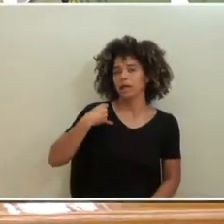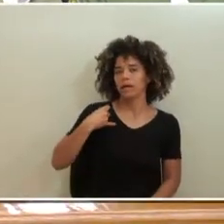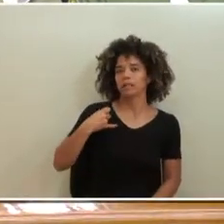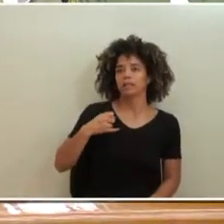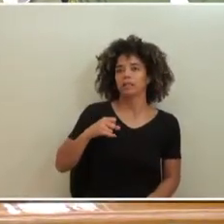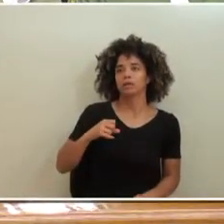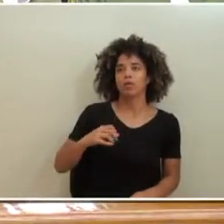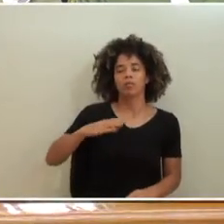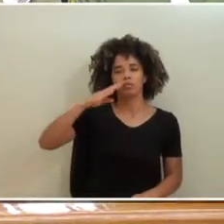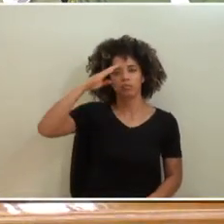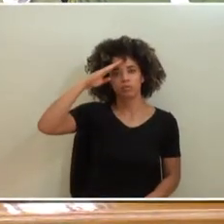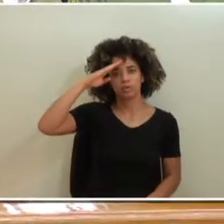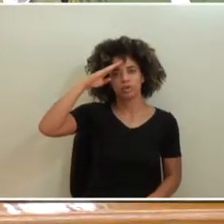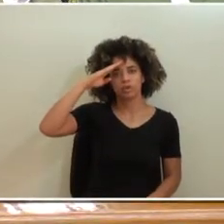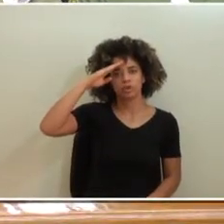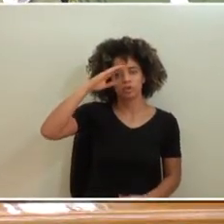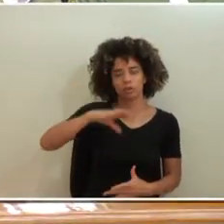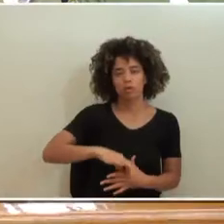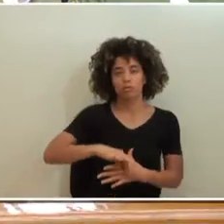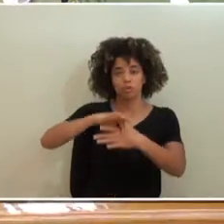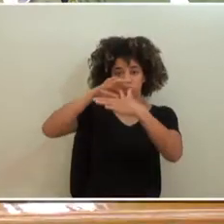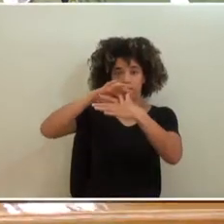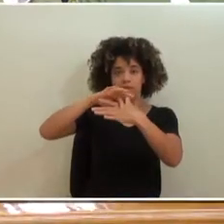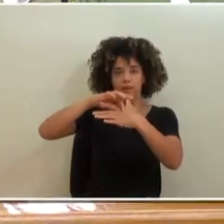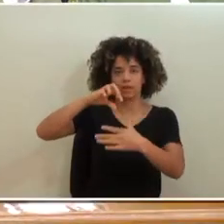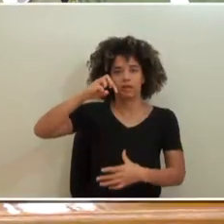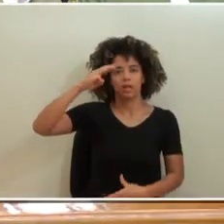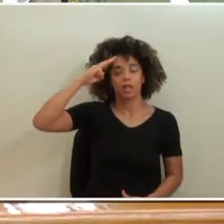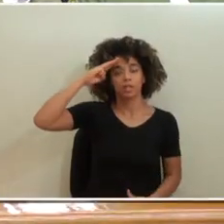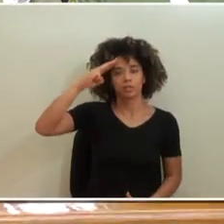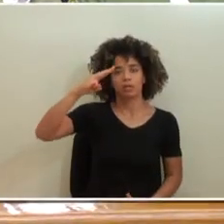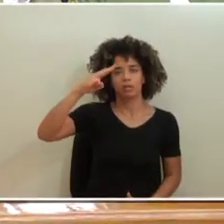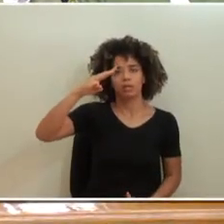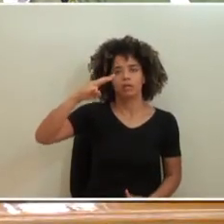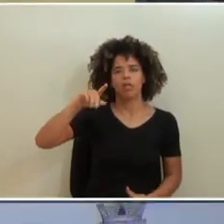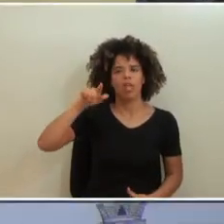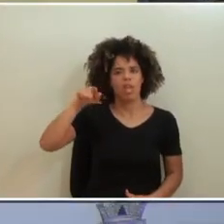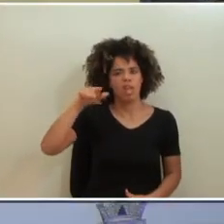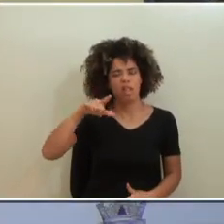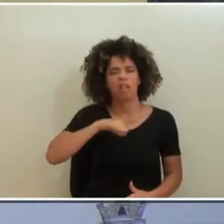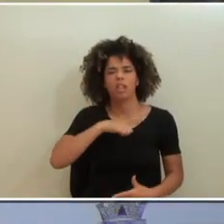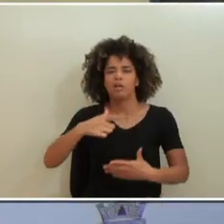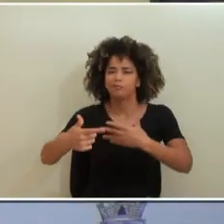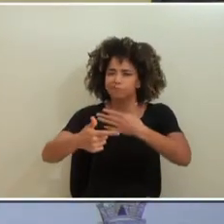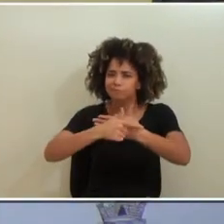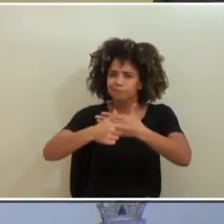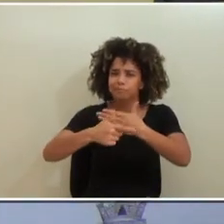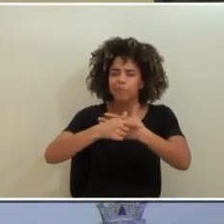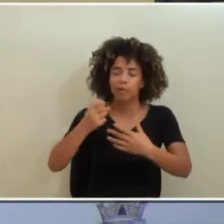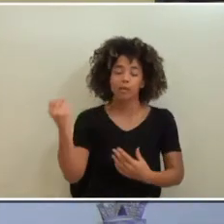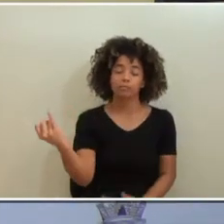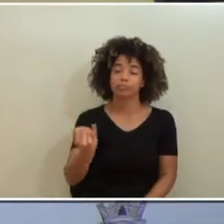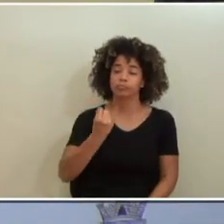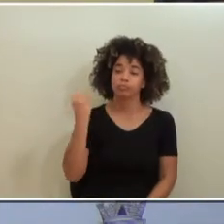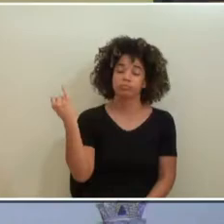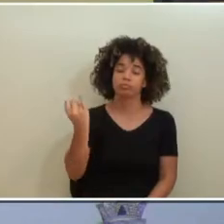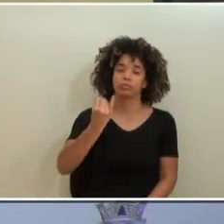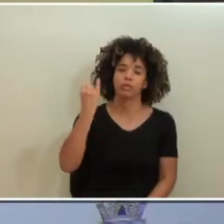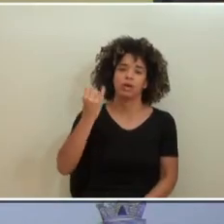papel fundamental na formação de jovens, oferecendo uma educação não formal de